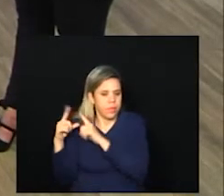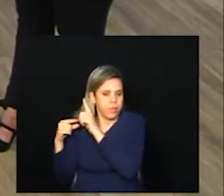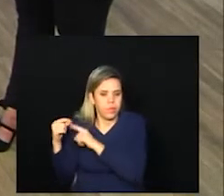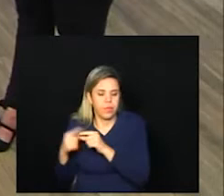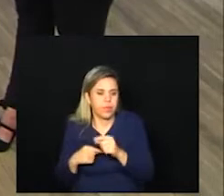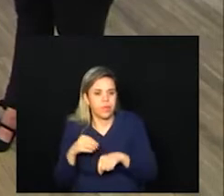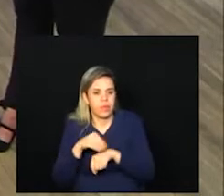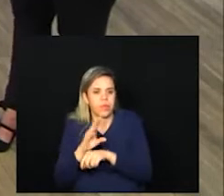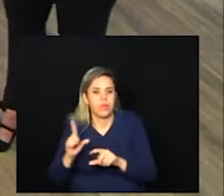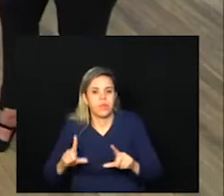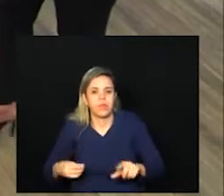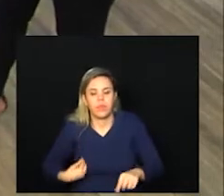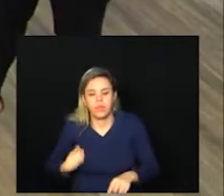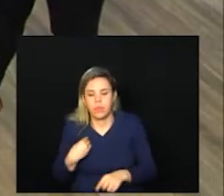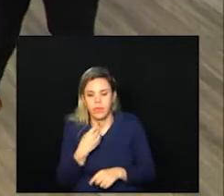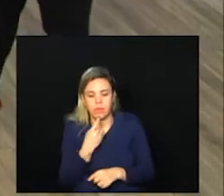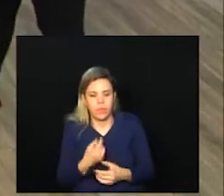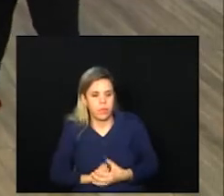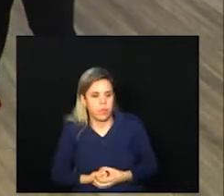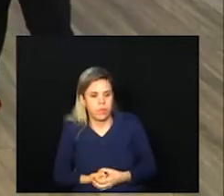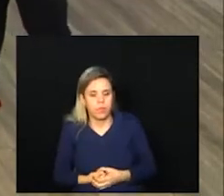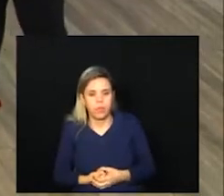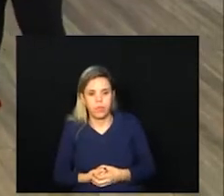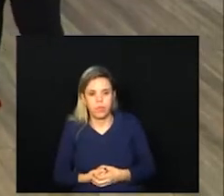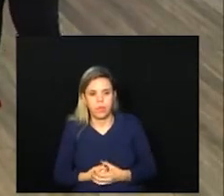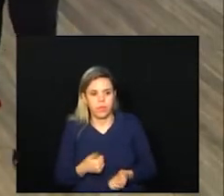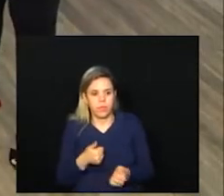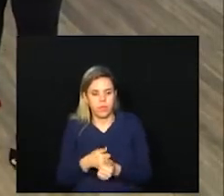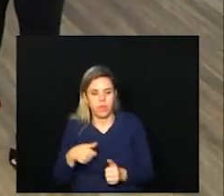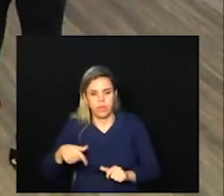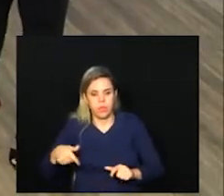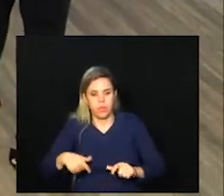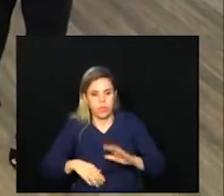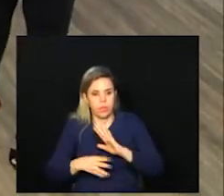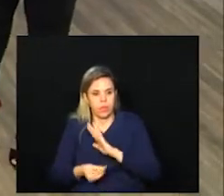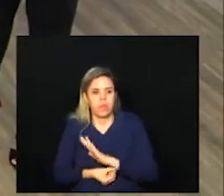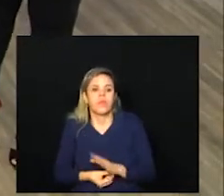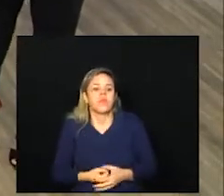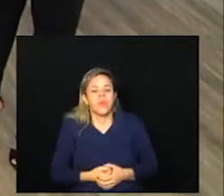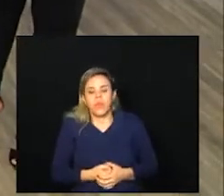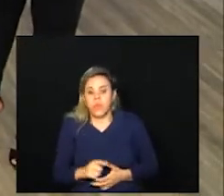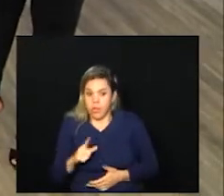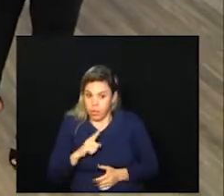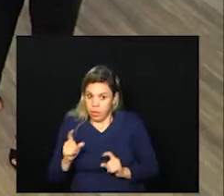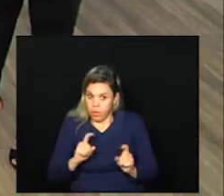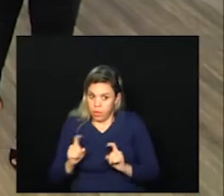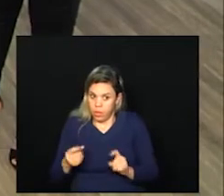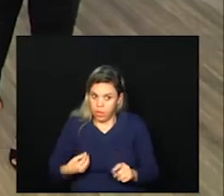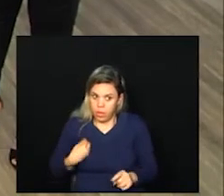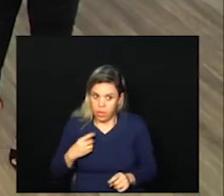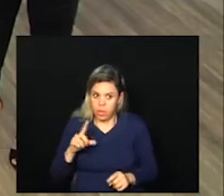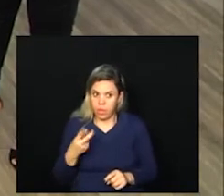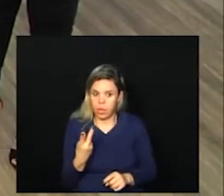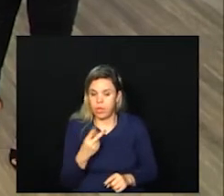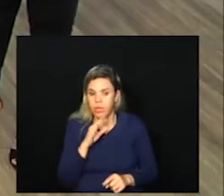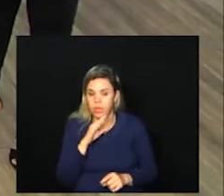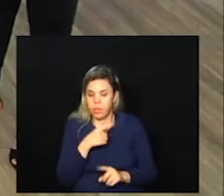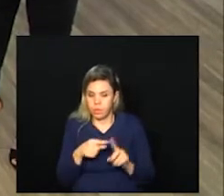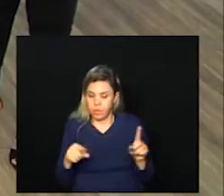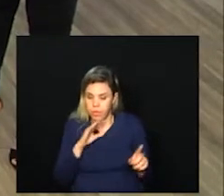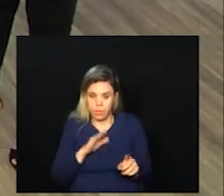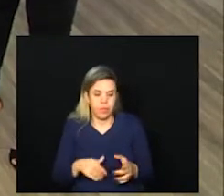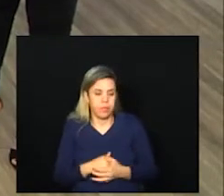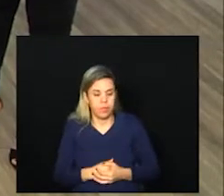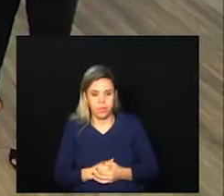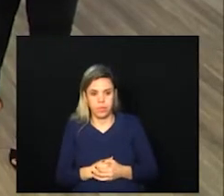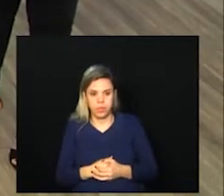com transmissão ao vivo pela TV Câmara Campinas. Então, coladinho aqui com o nosso Câmara Total, tem reunião ao vivo a partir das 2h30 da